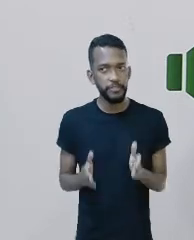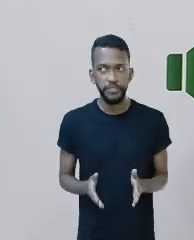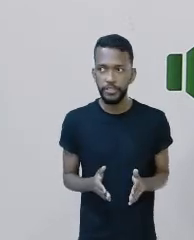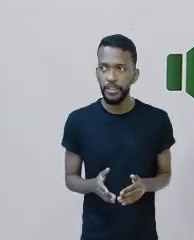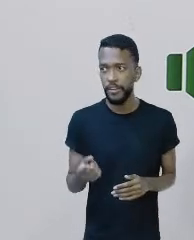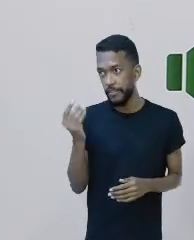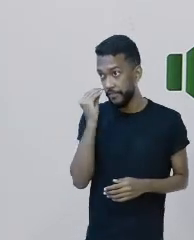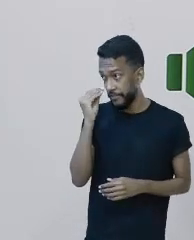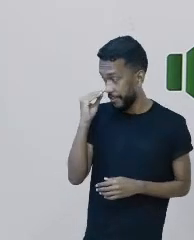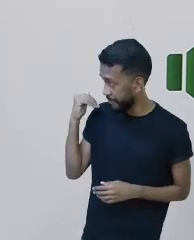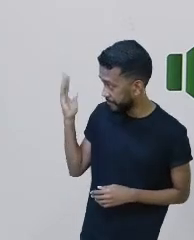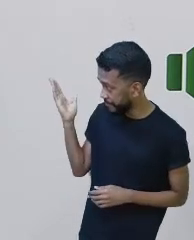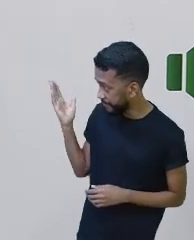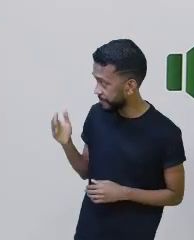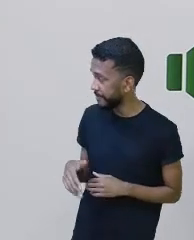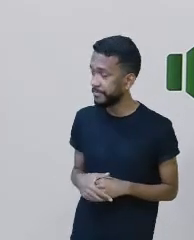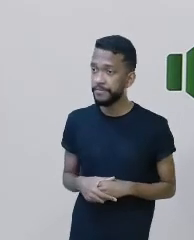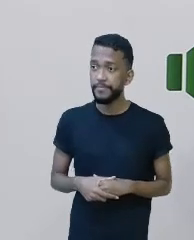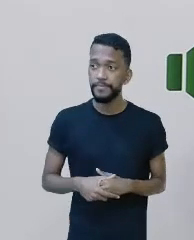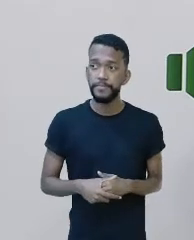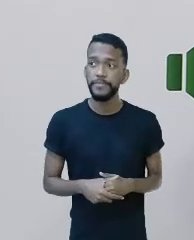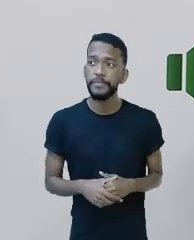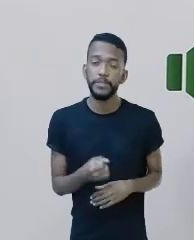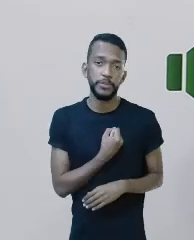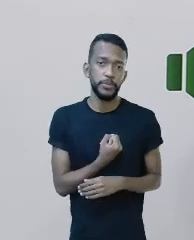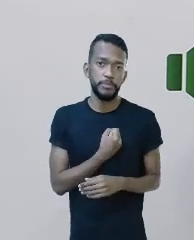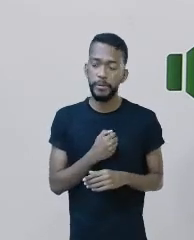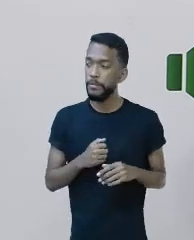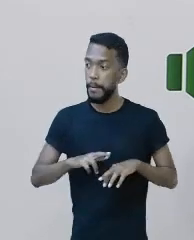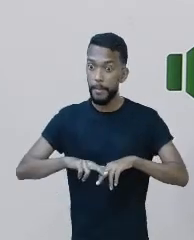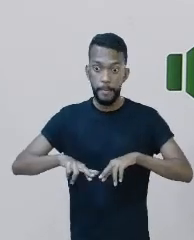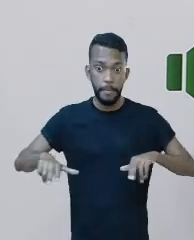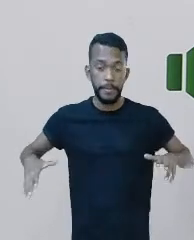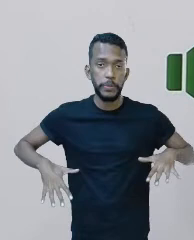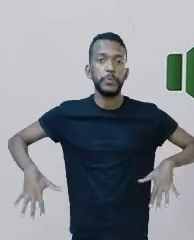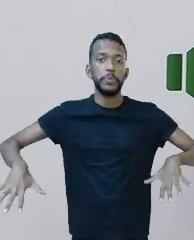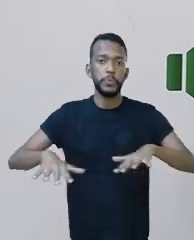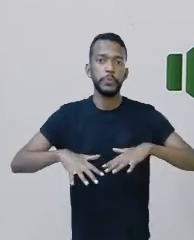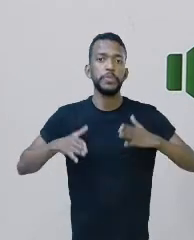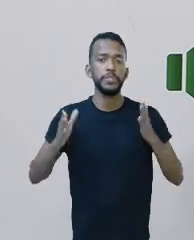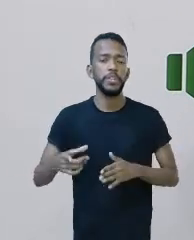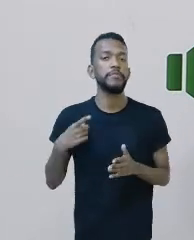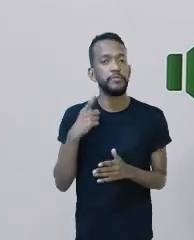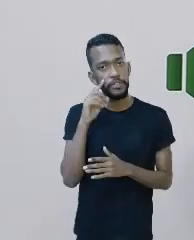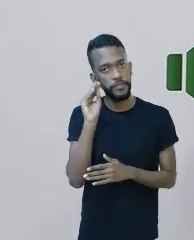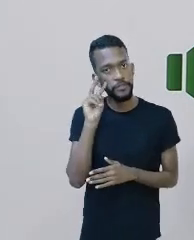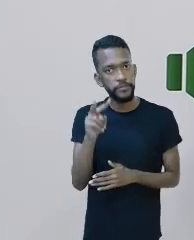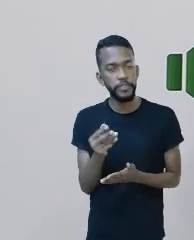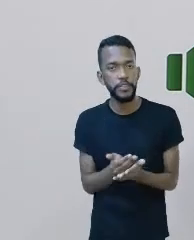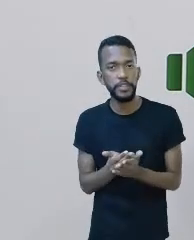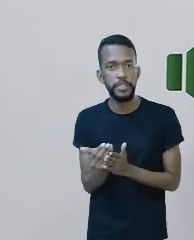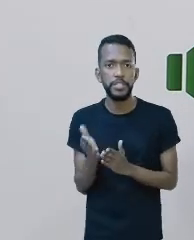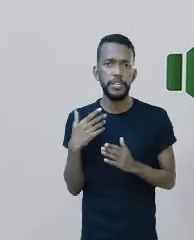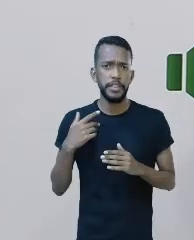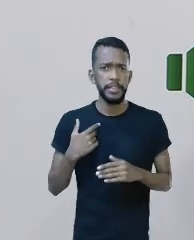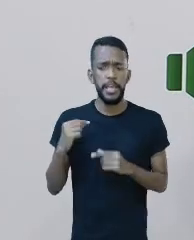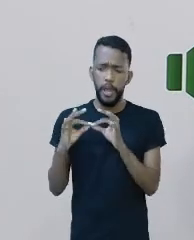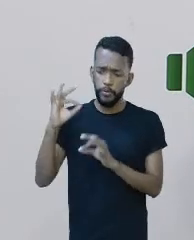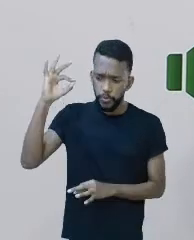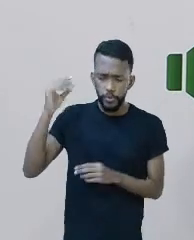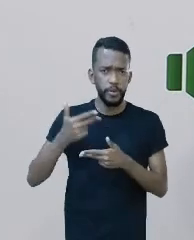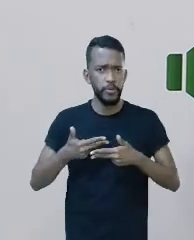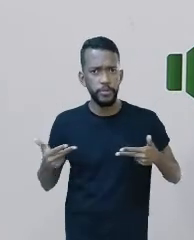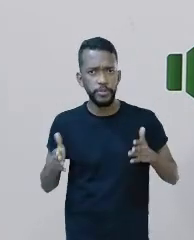Olha a atividade, os números estão por todo lado, não é? Vocês viram aí lá no início, para medirmos a nossa